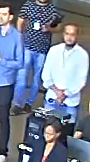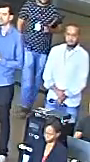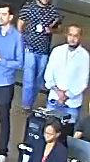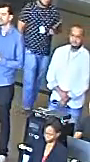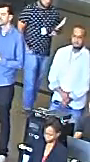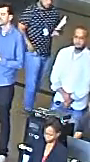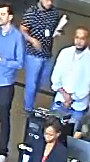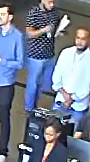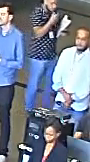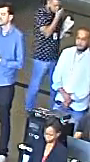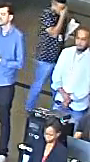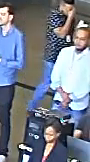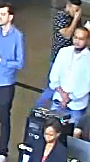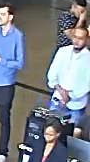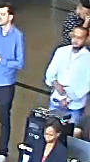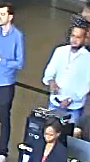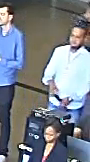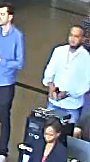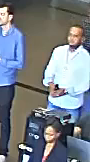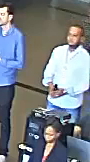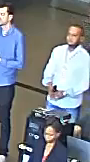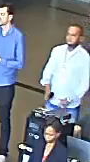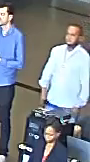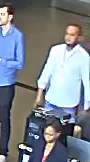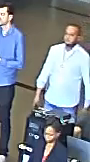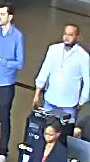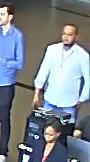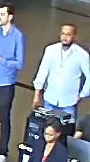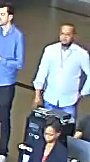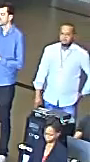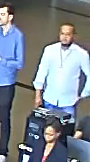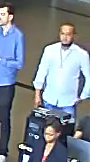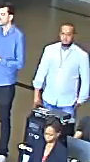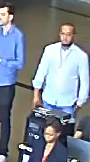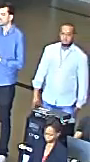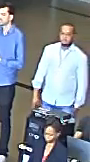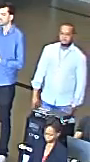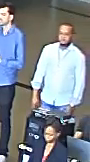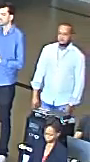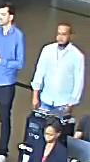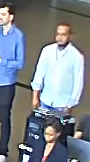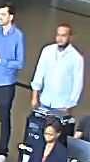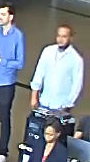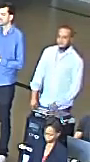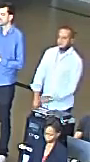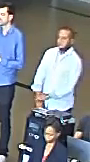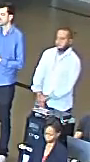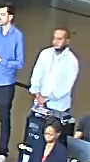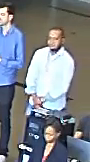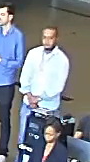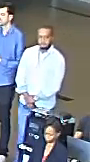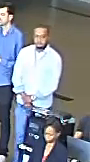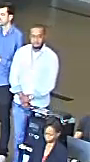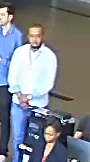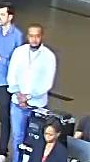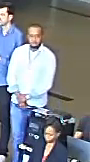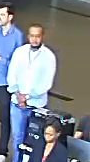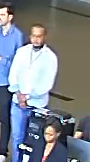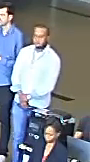condicionado né é o que dispõe a portaria né o ato normativo 261 do inter estadual que